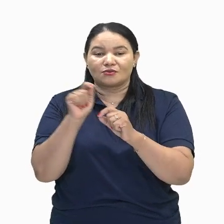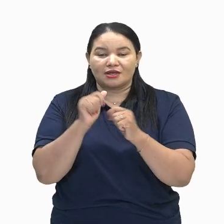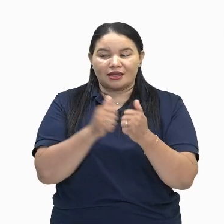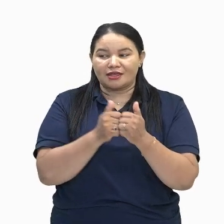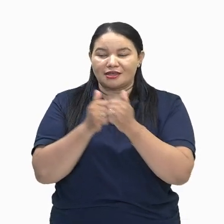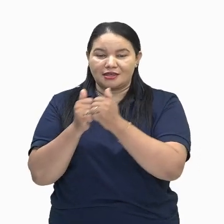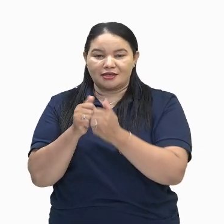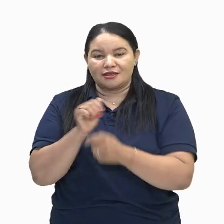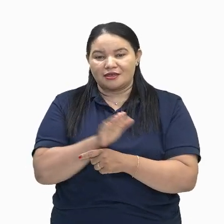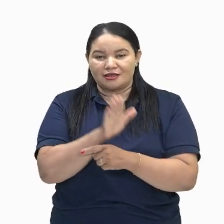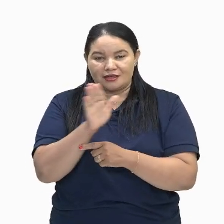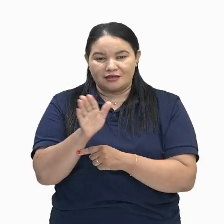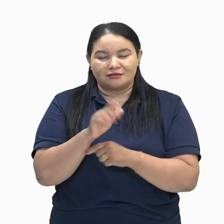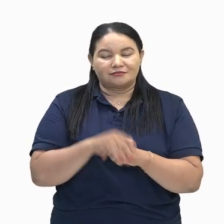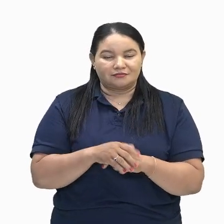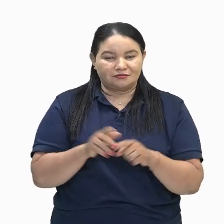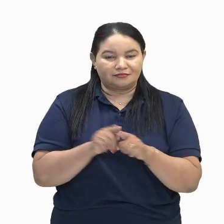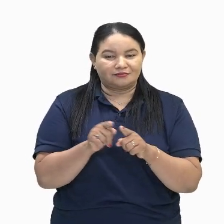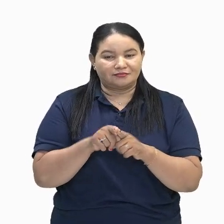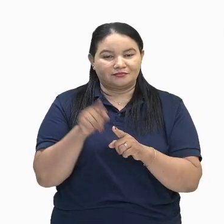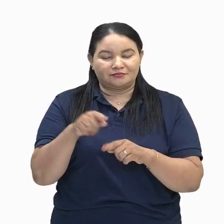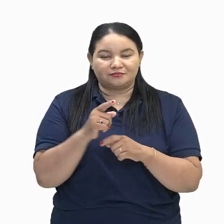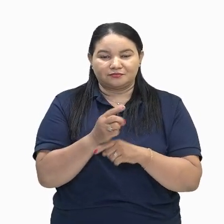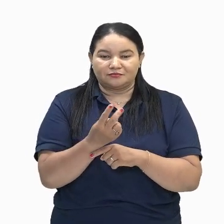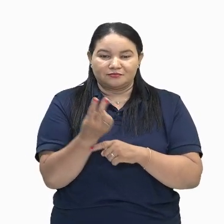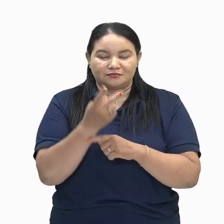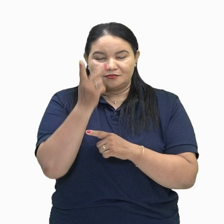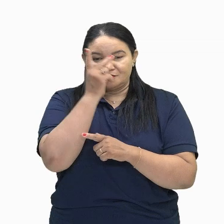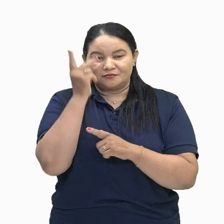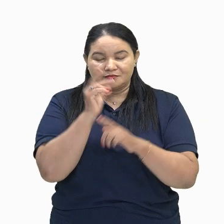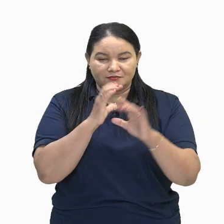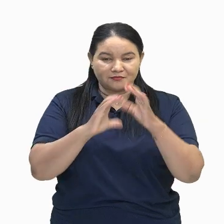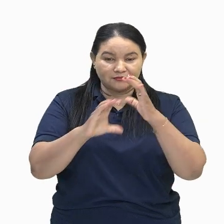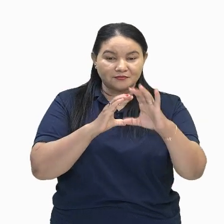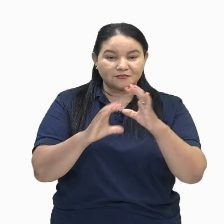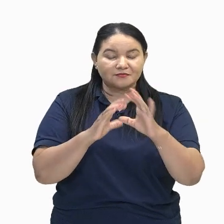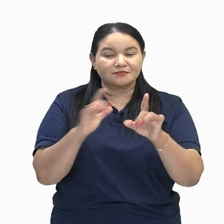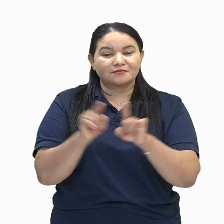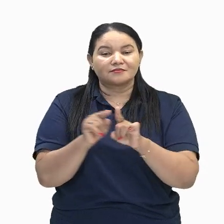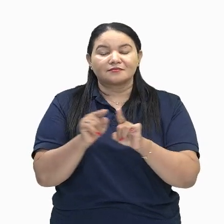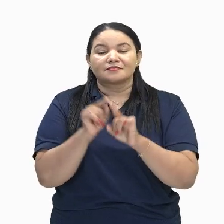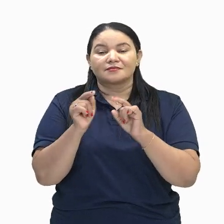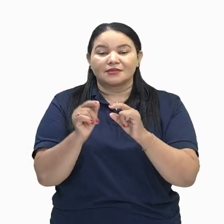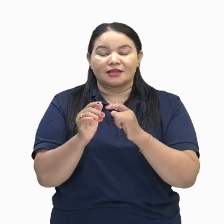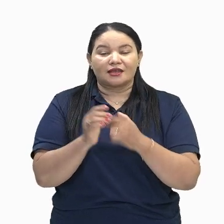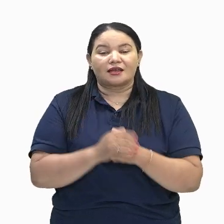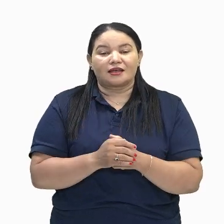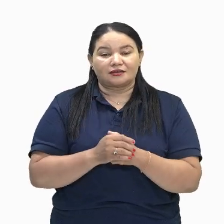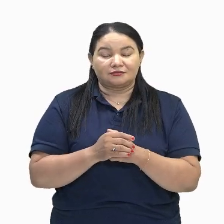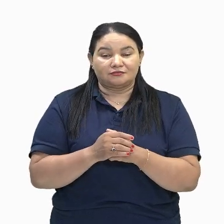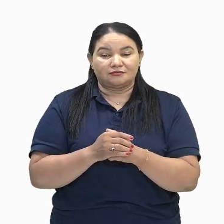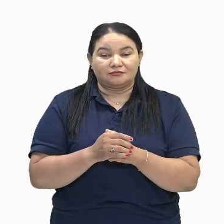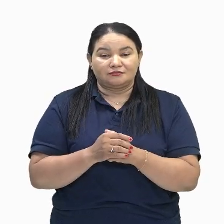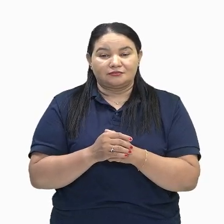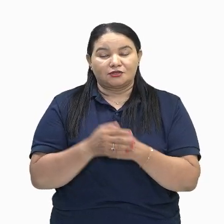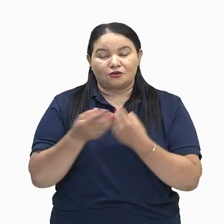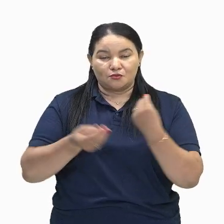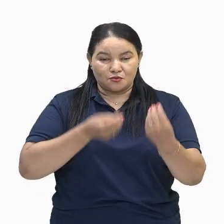criada, entre duas pessoas que estão se comunicando de forma